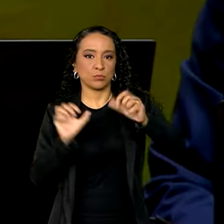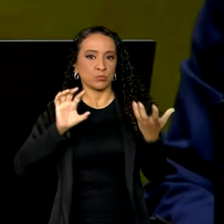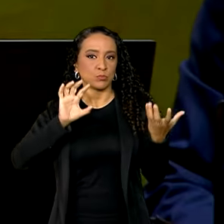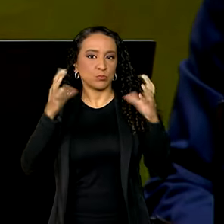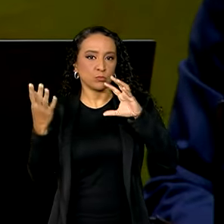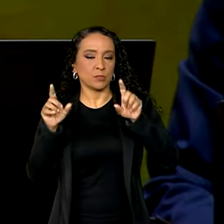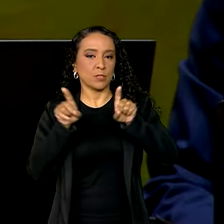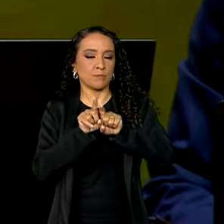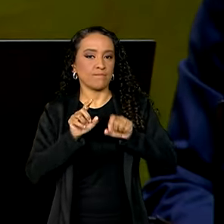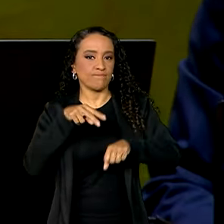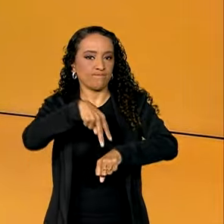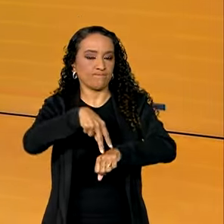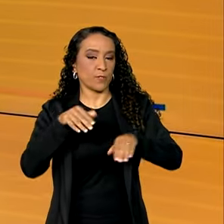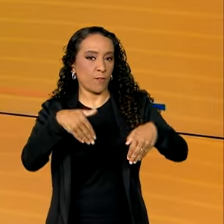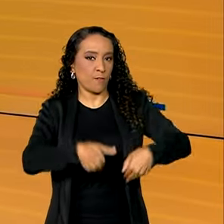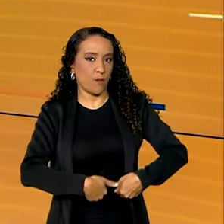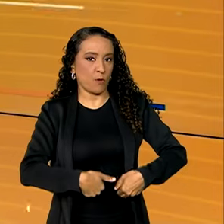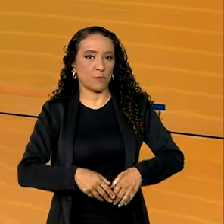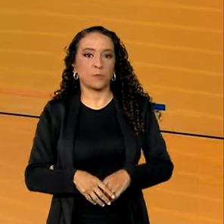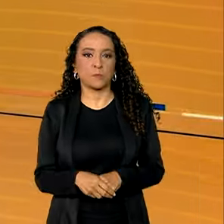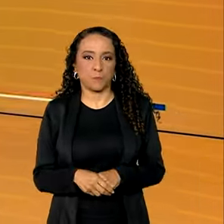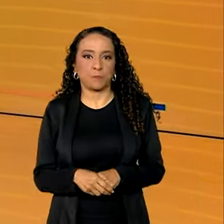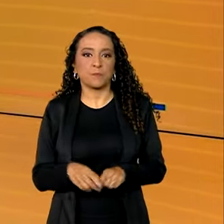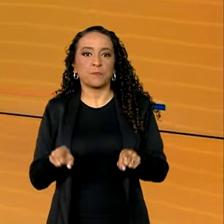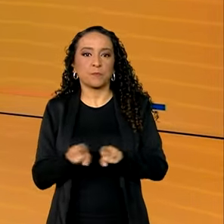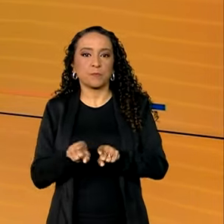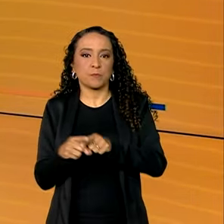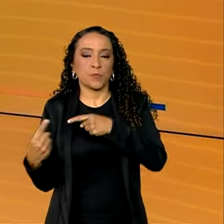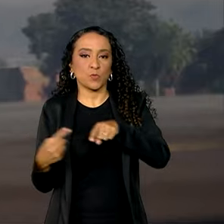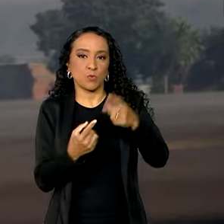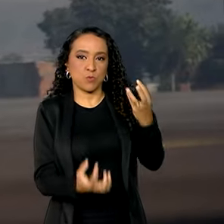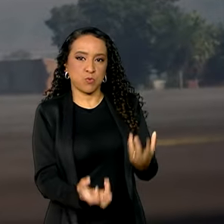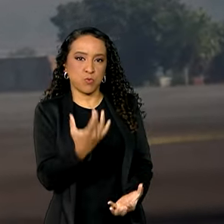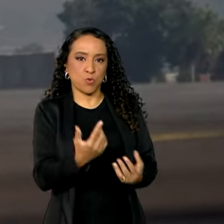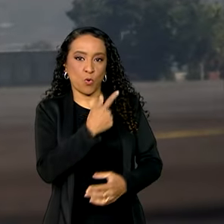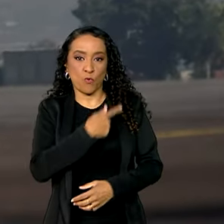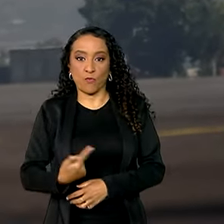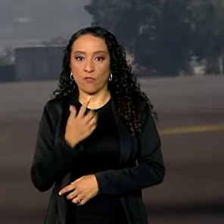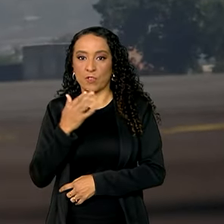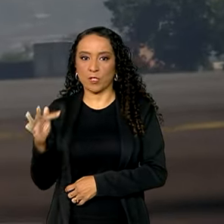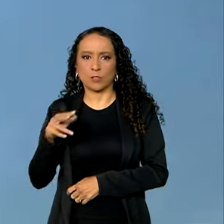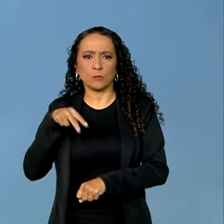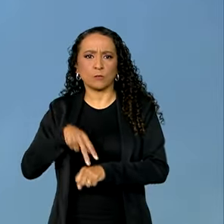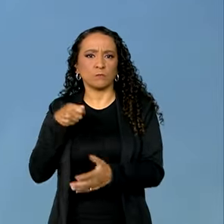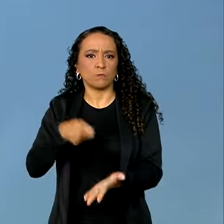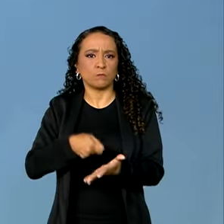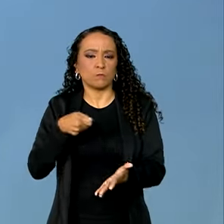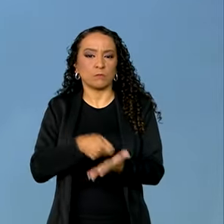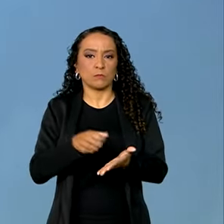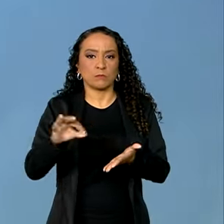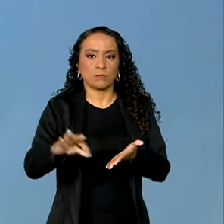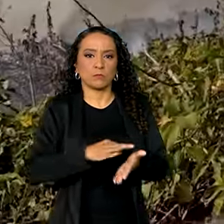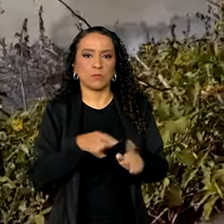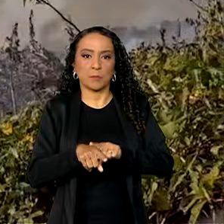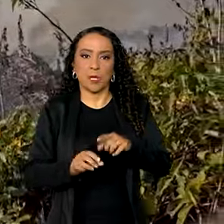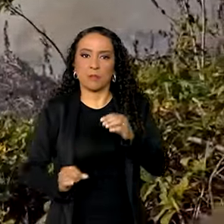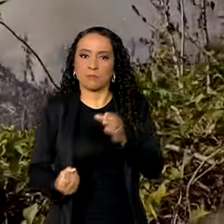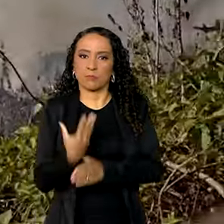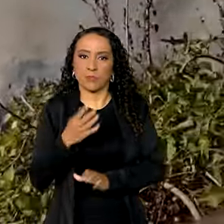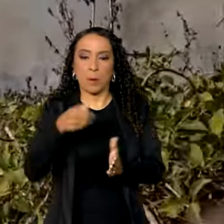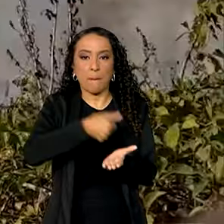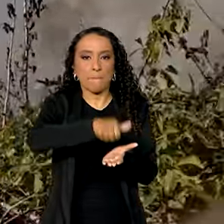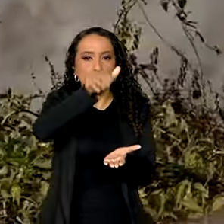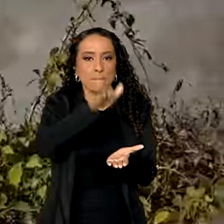e enfrentamento à fome. Combate às queimadas, governo federal endurece as sanções e institui novas